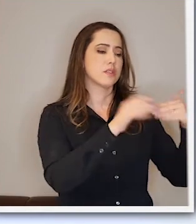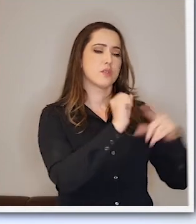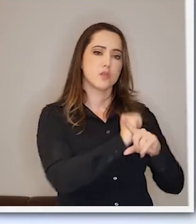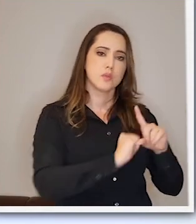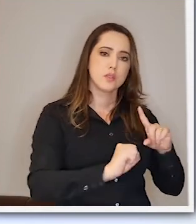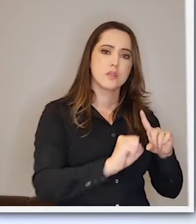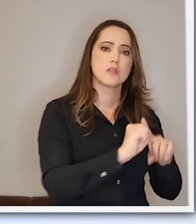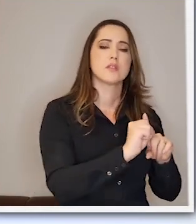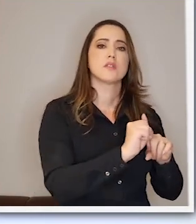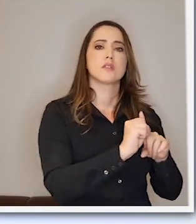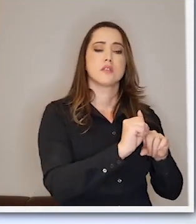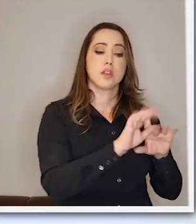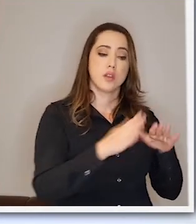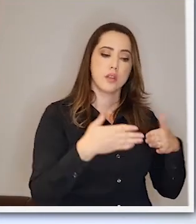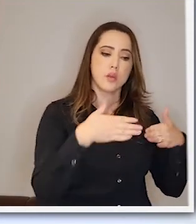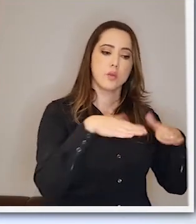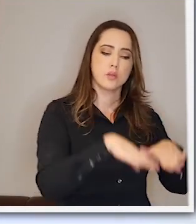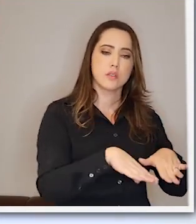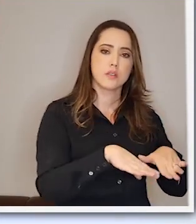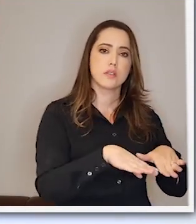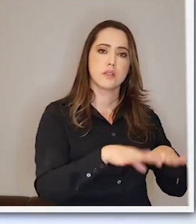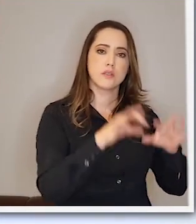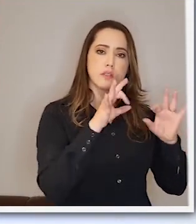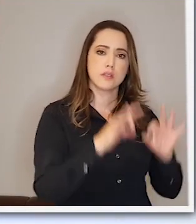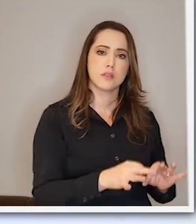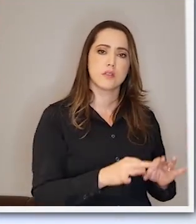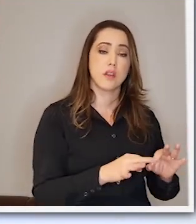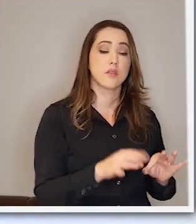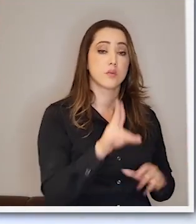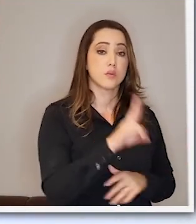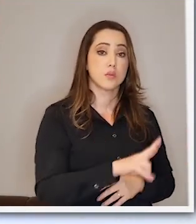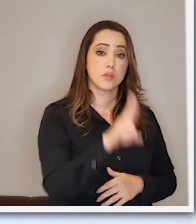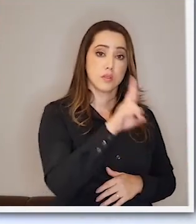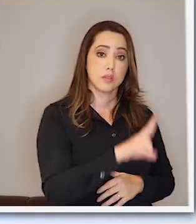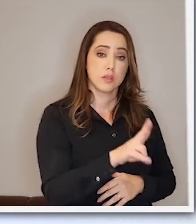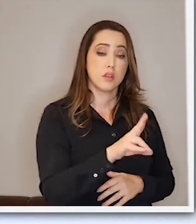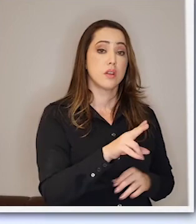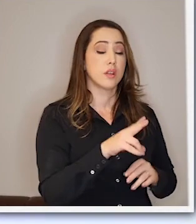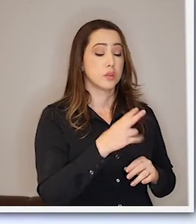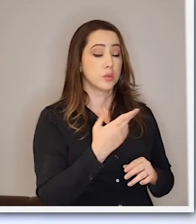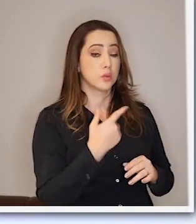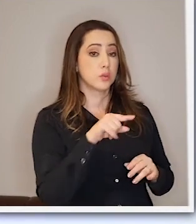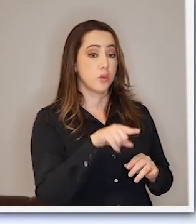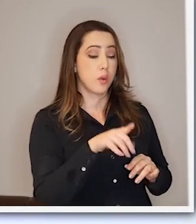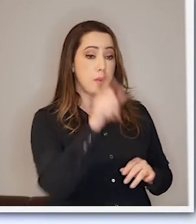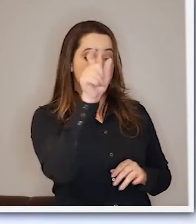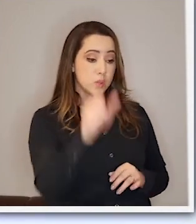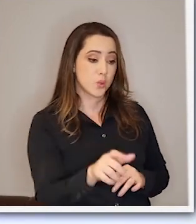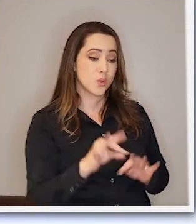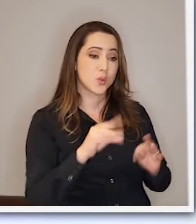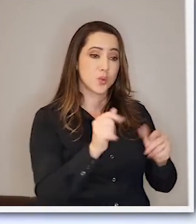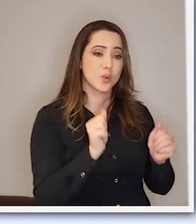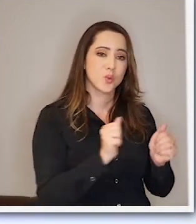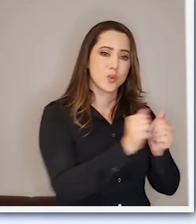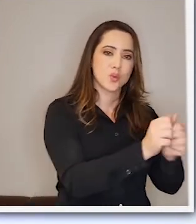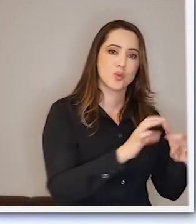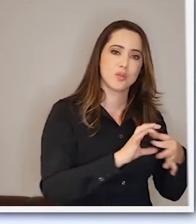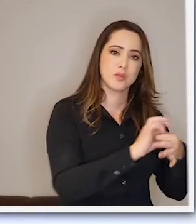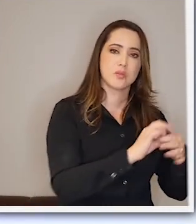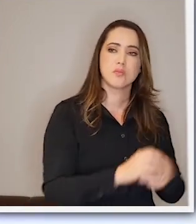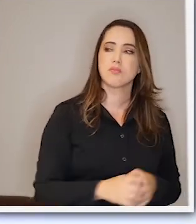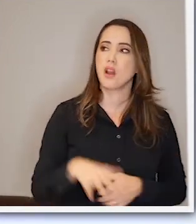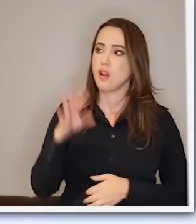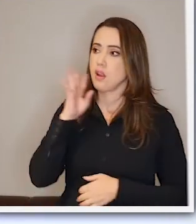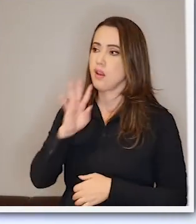para que políticas públicas inclusivas é para que haja uma construção de uma sociedade inclusiva